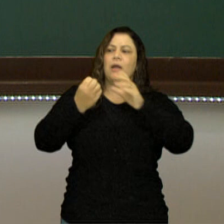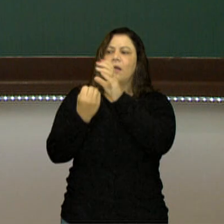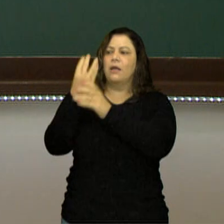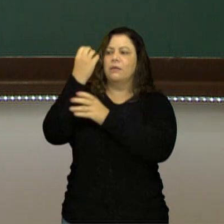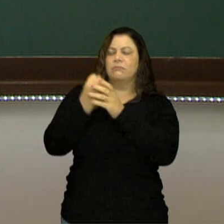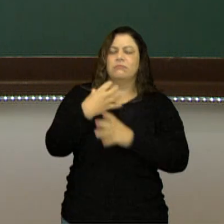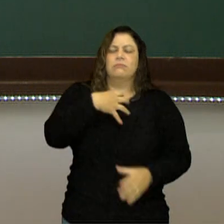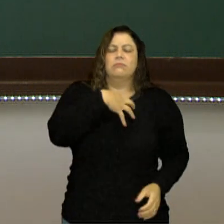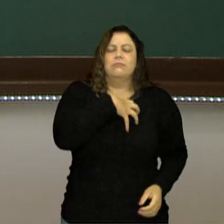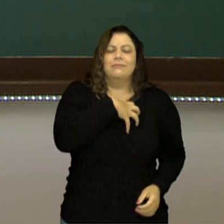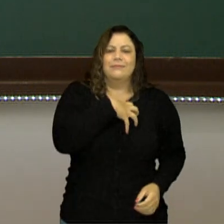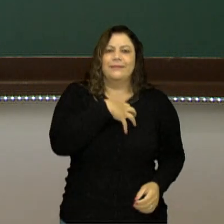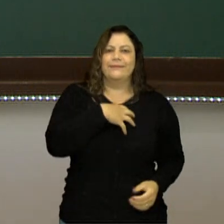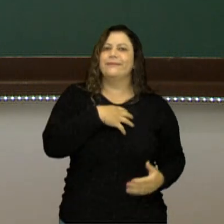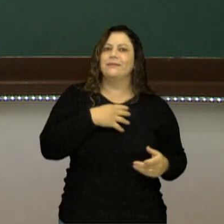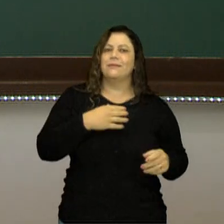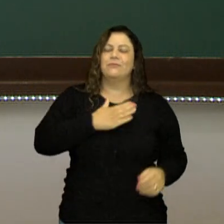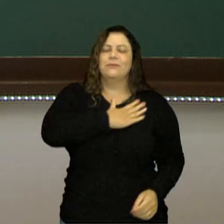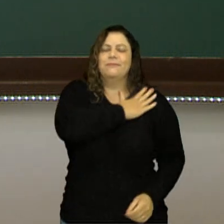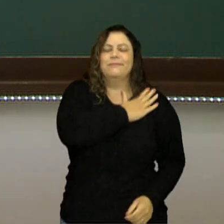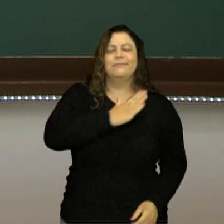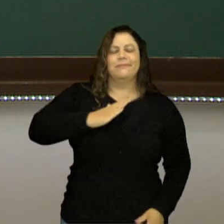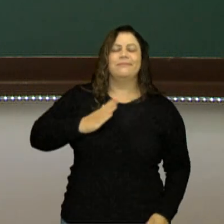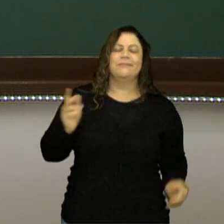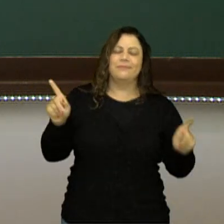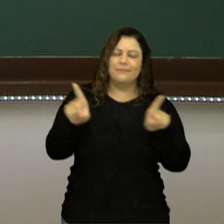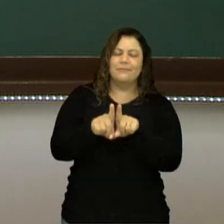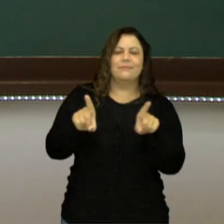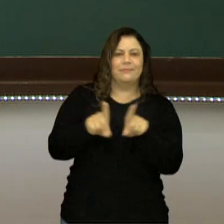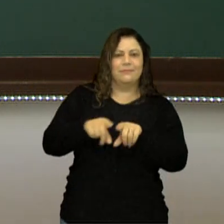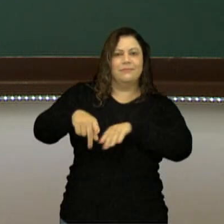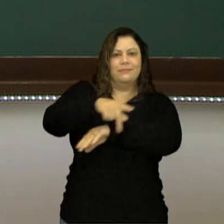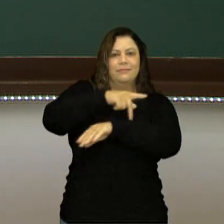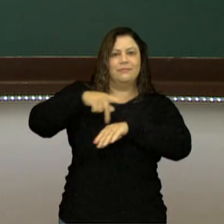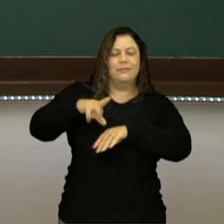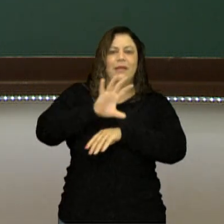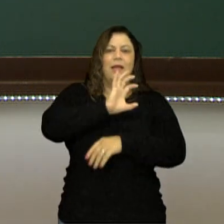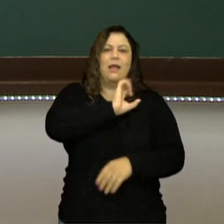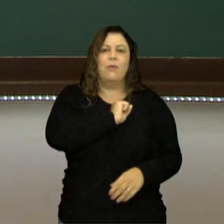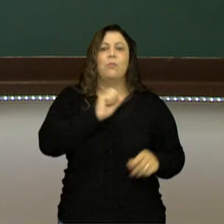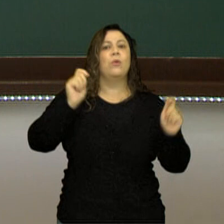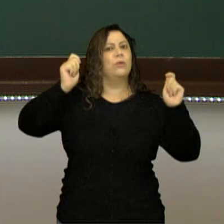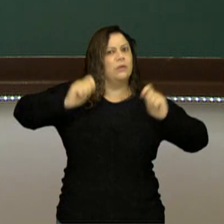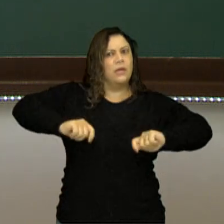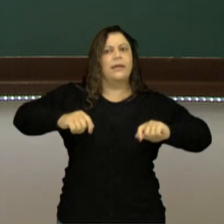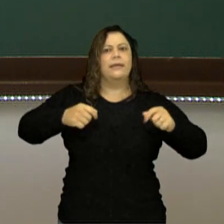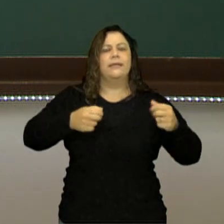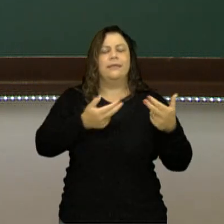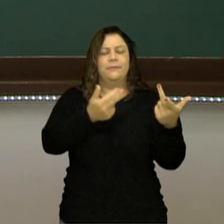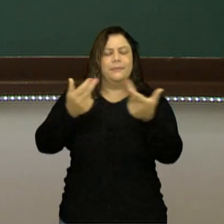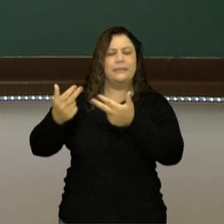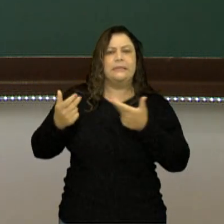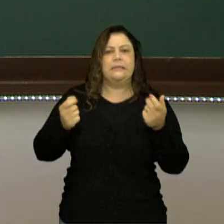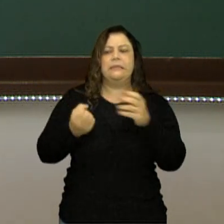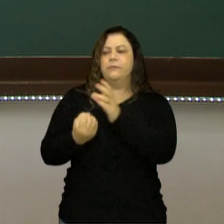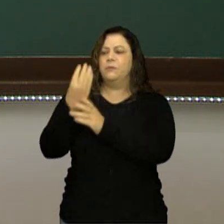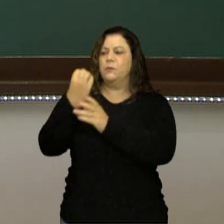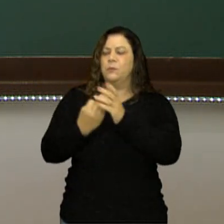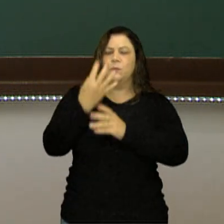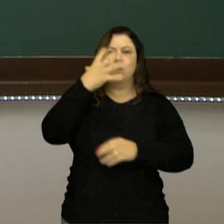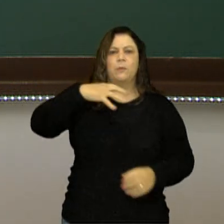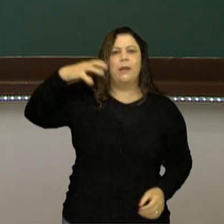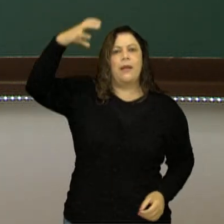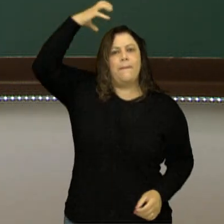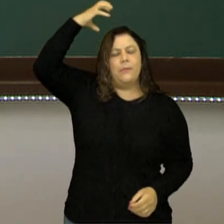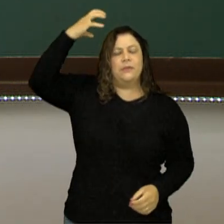um sentimento de nacionalidade, né? E que era necessário para formar essas monarquias.